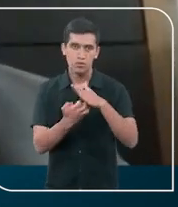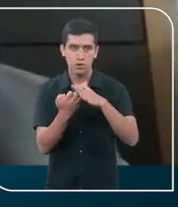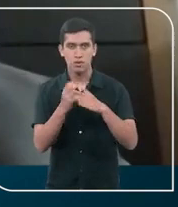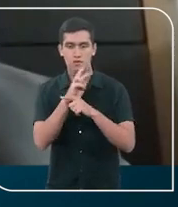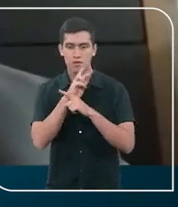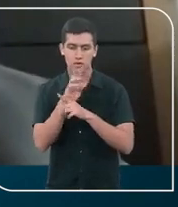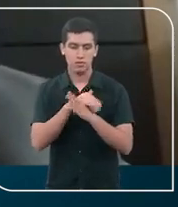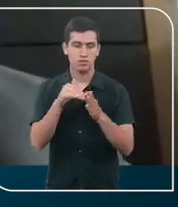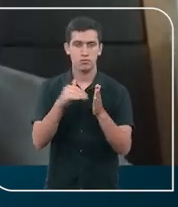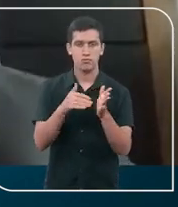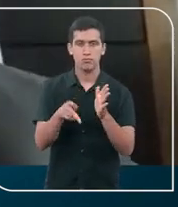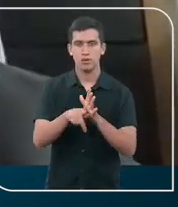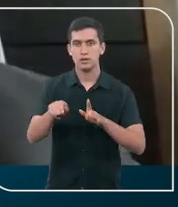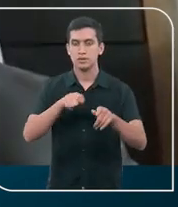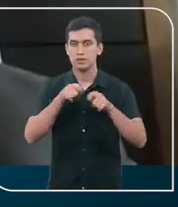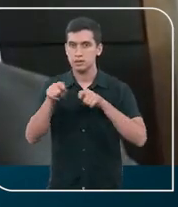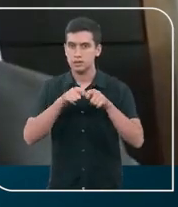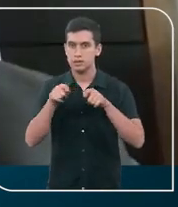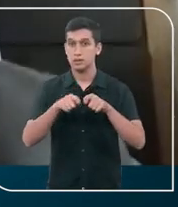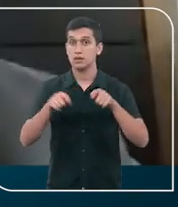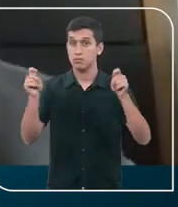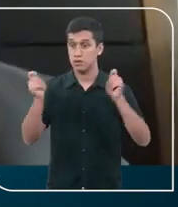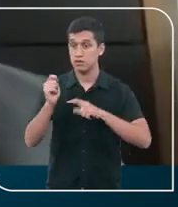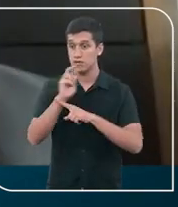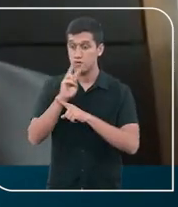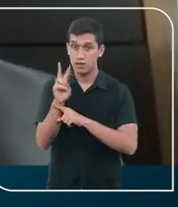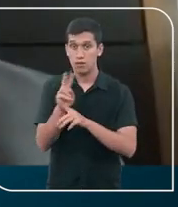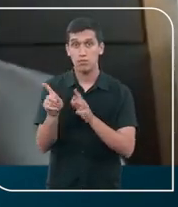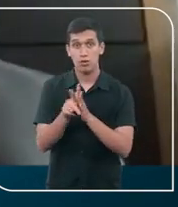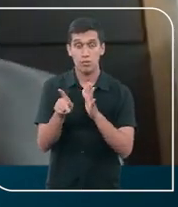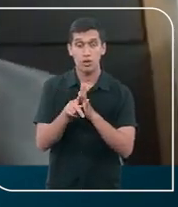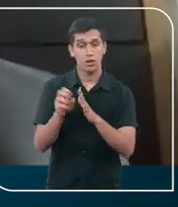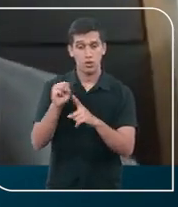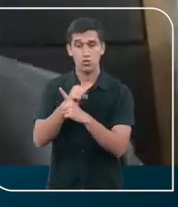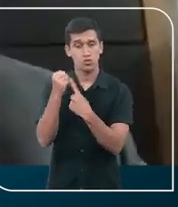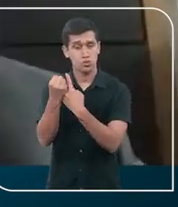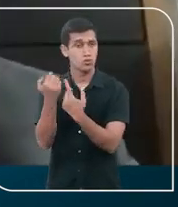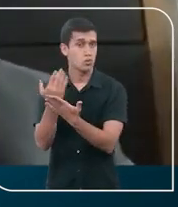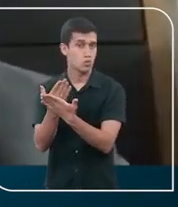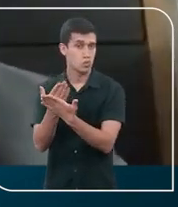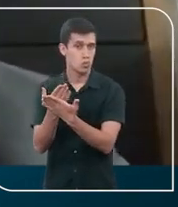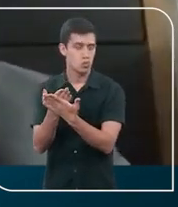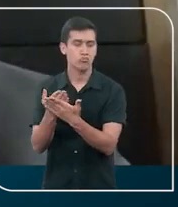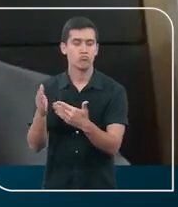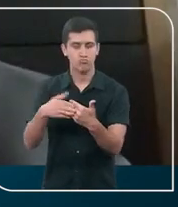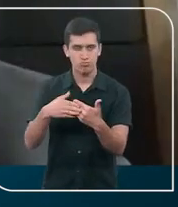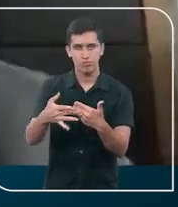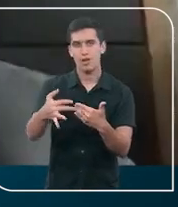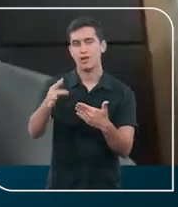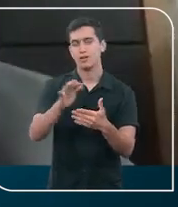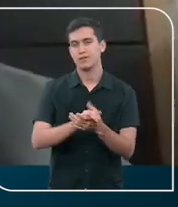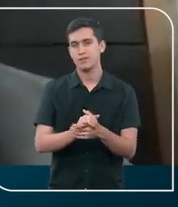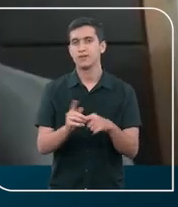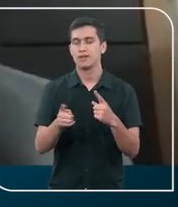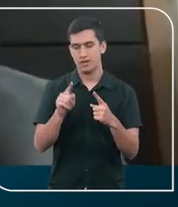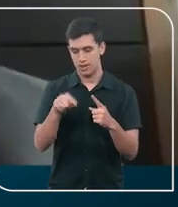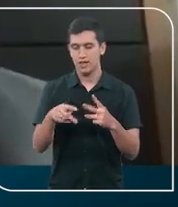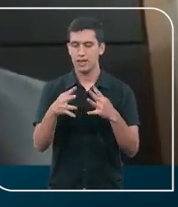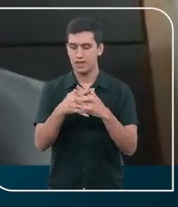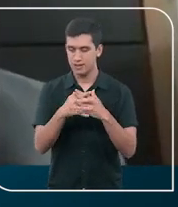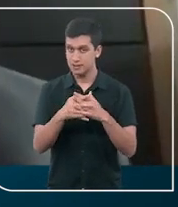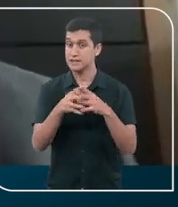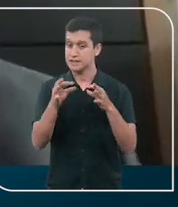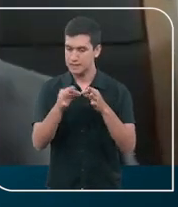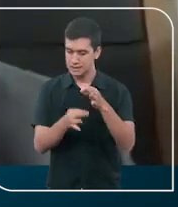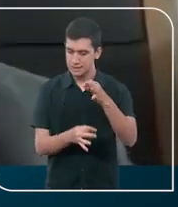viés administrativo. O condomínio pode ter um olhar sociológico e por aí vai, né? Realmente é algo complexo e a complexidade só